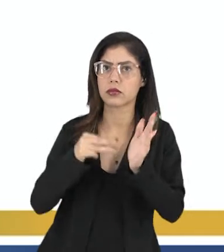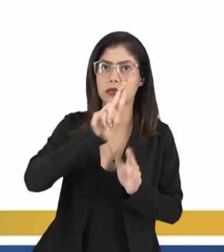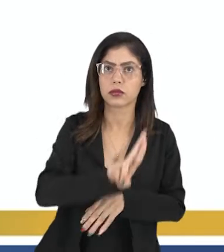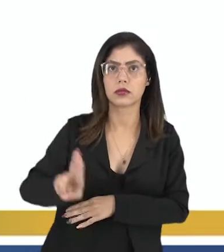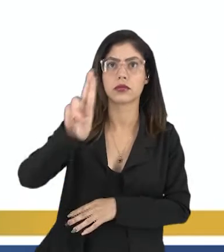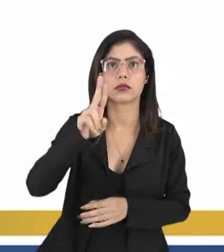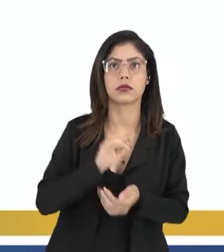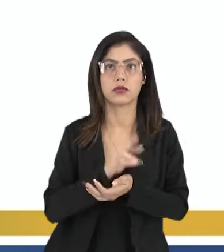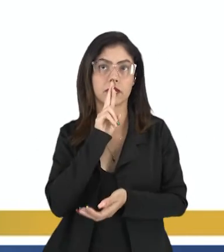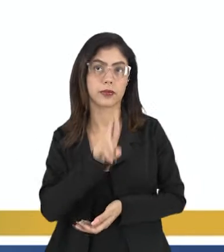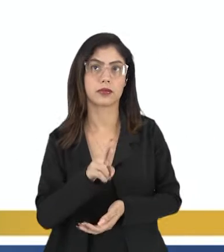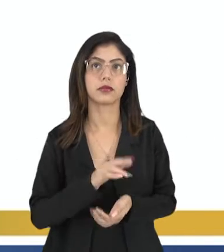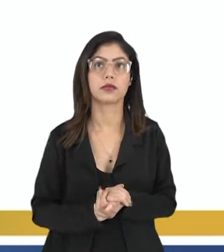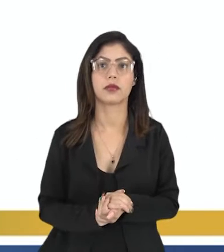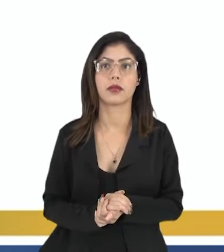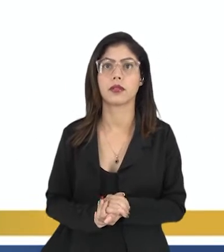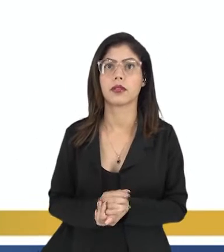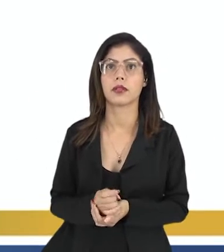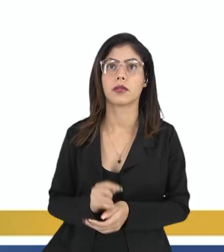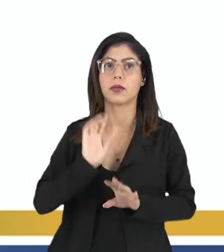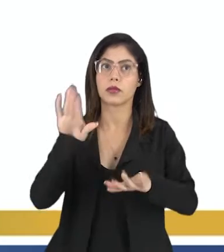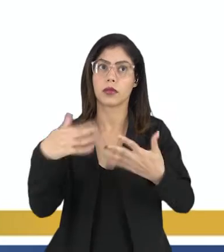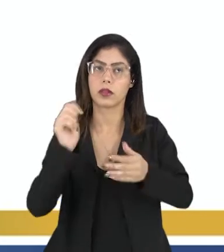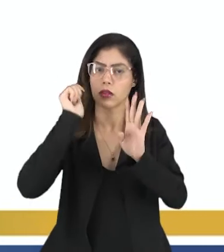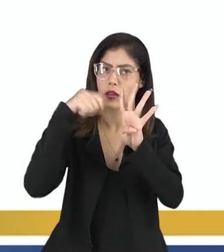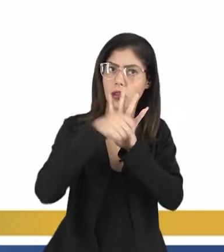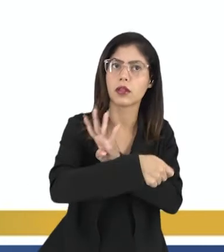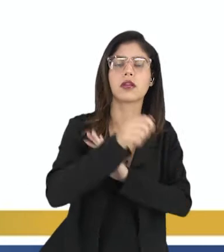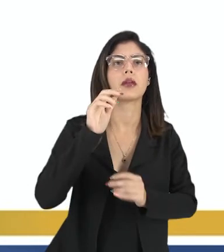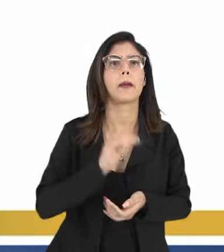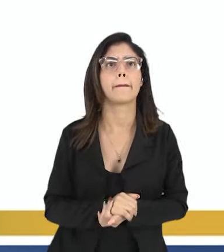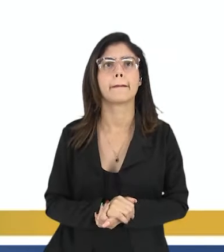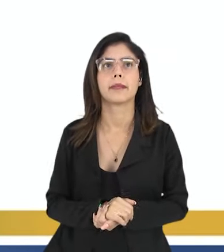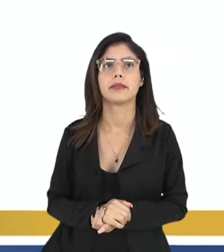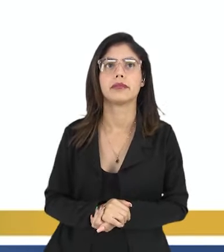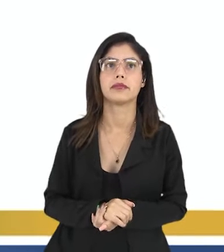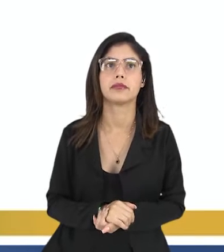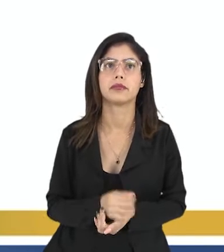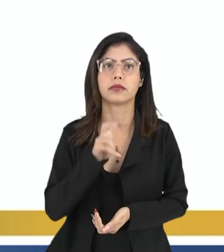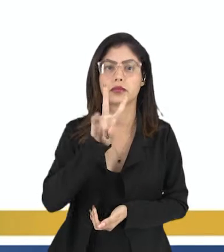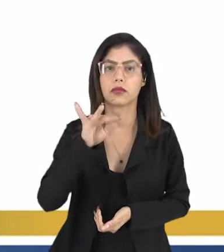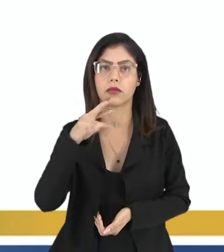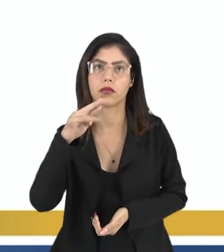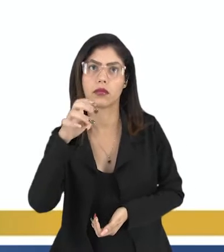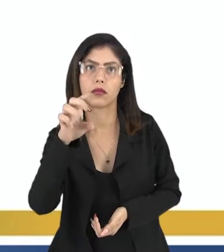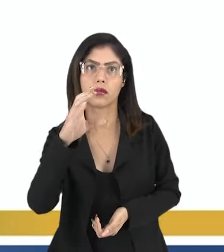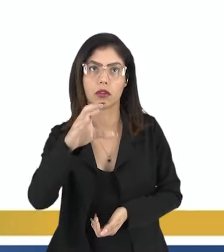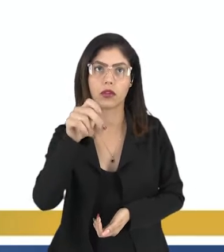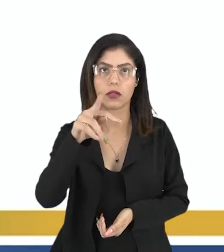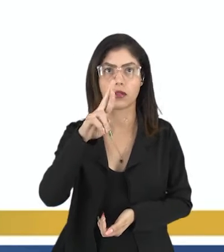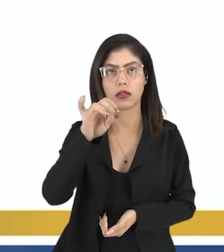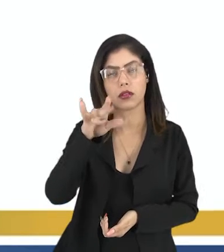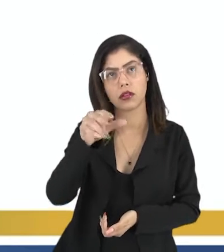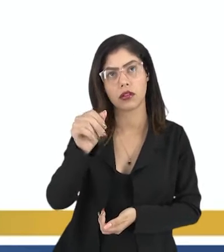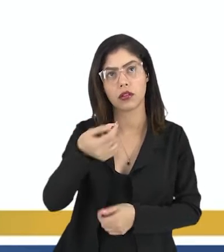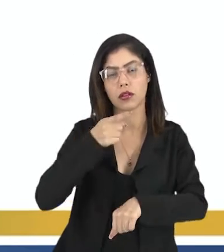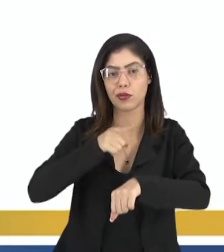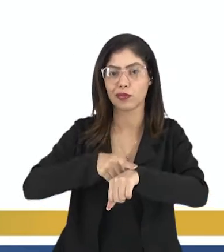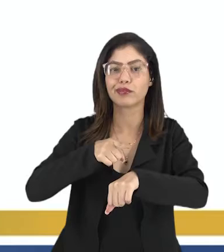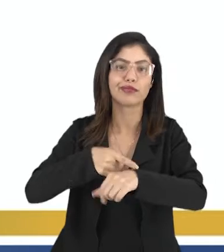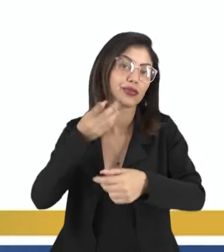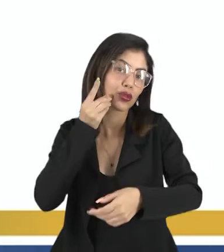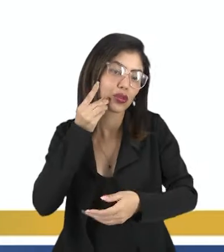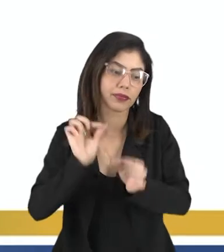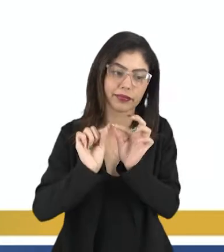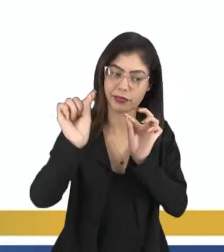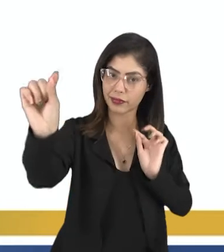o método usado na resolução, o cálculo de mês a mês, não é conveniente para o prazo